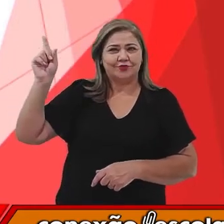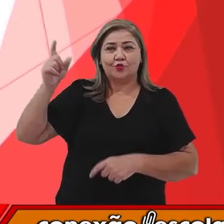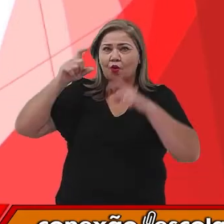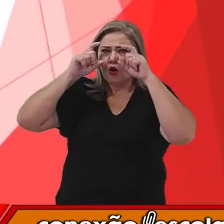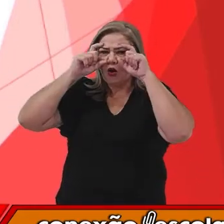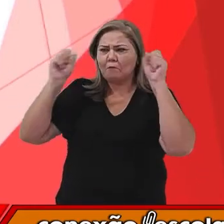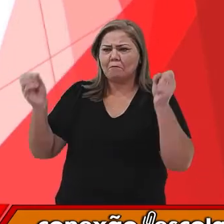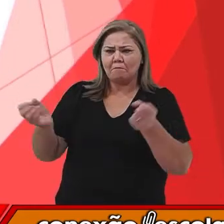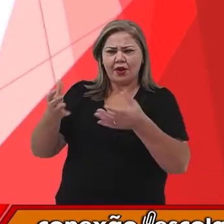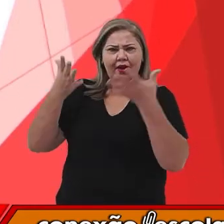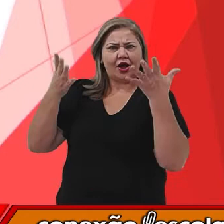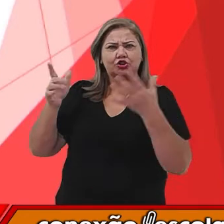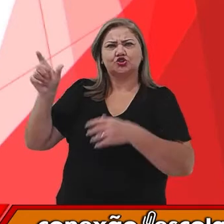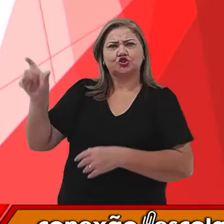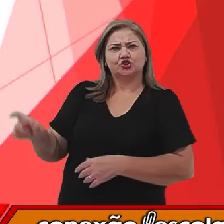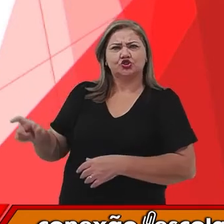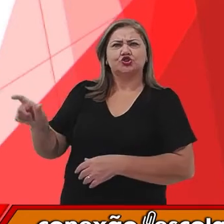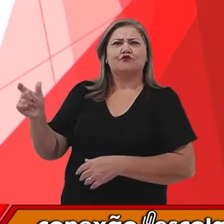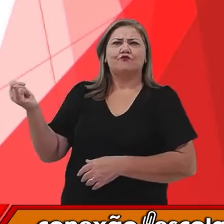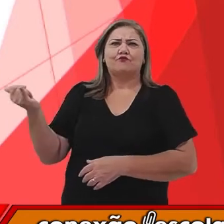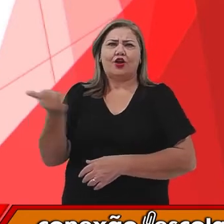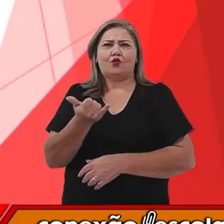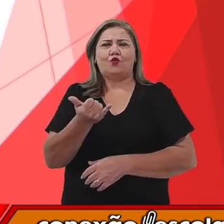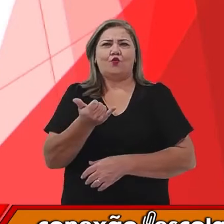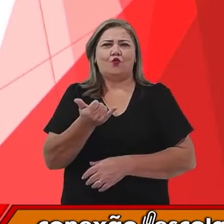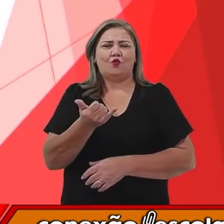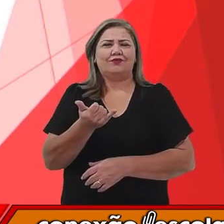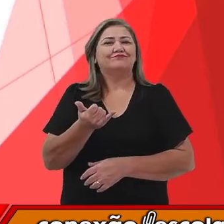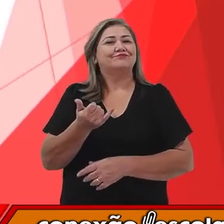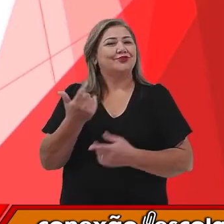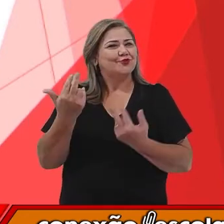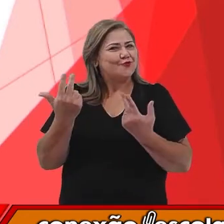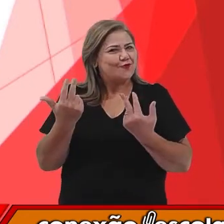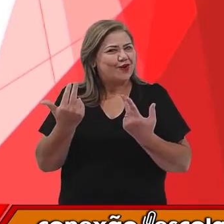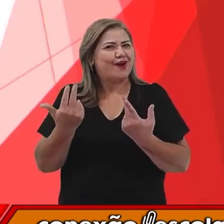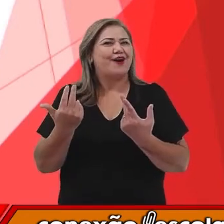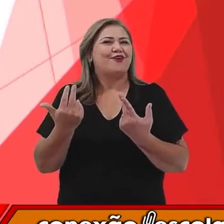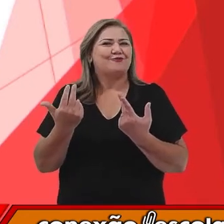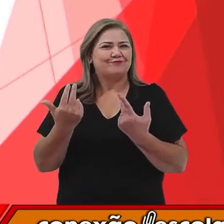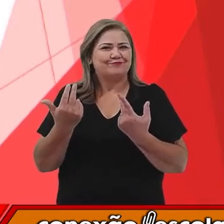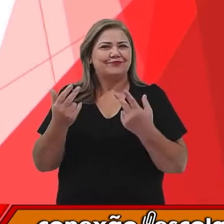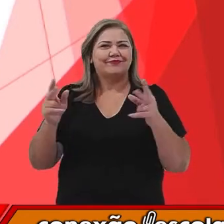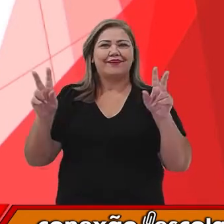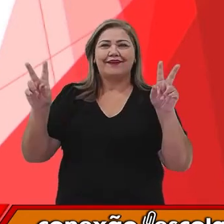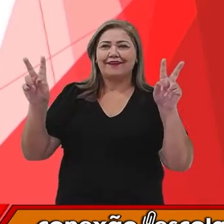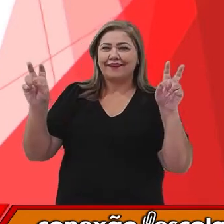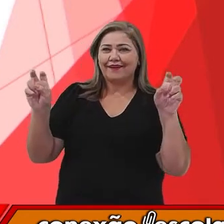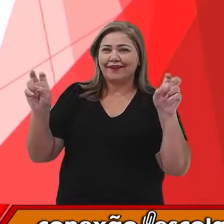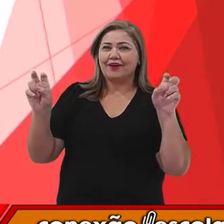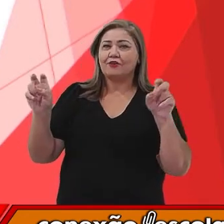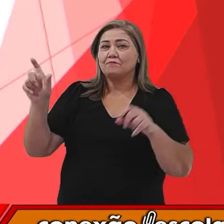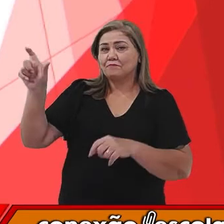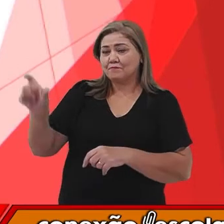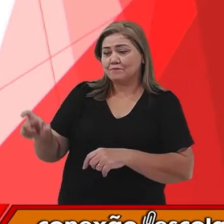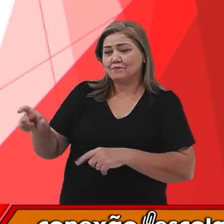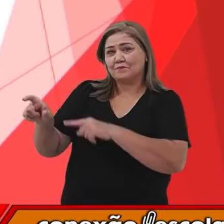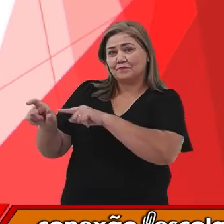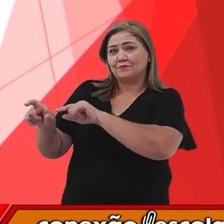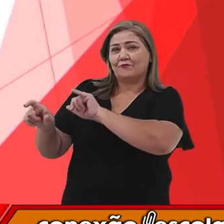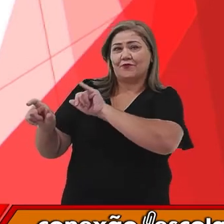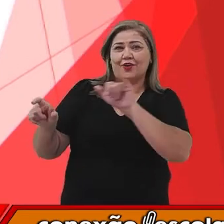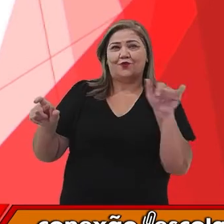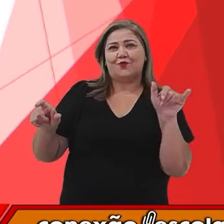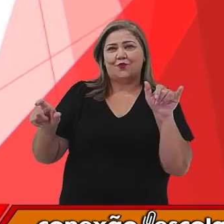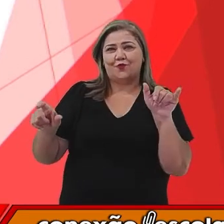mágicos, ela disse. Acontece o mesmo processo, entre aspas, a fala da personagem e